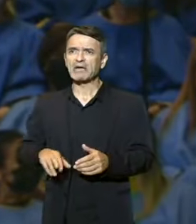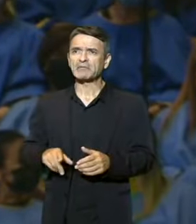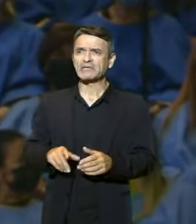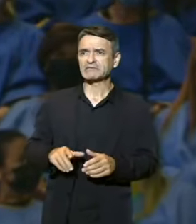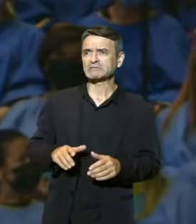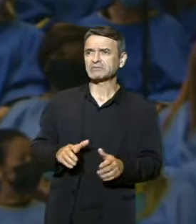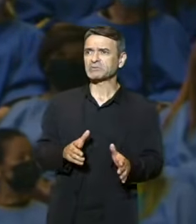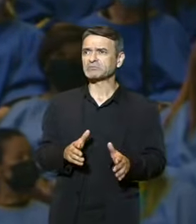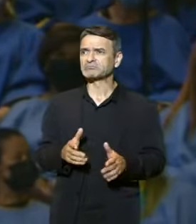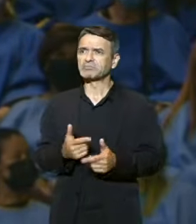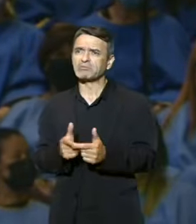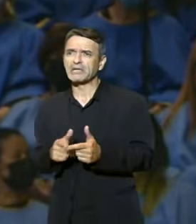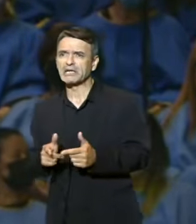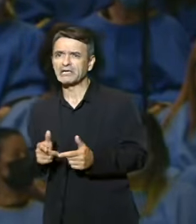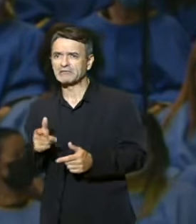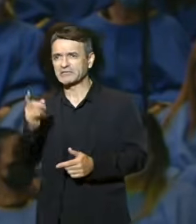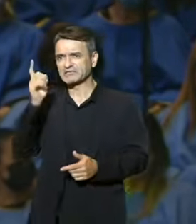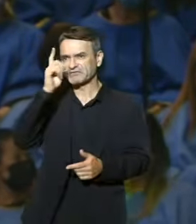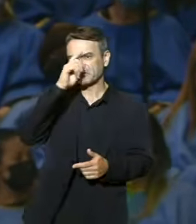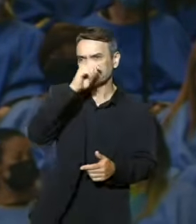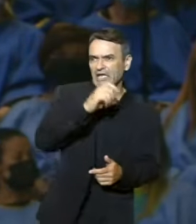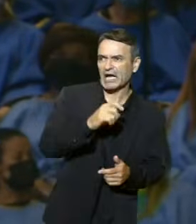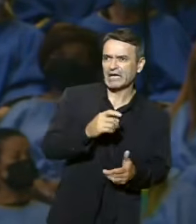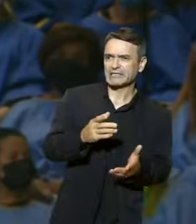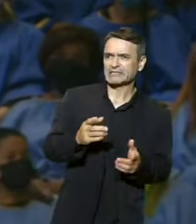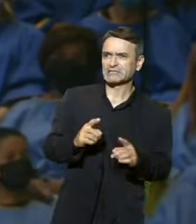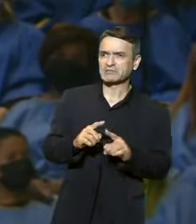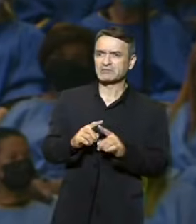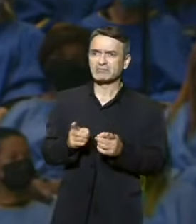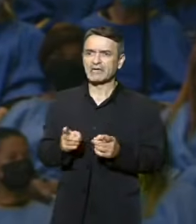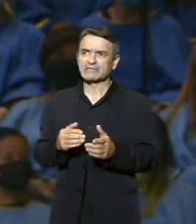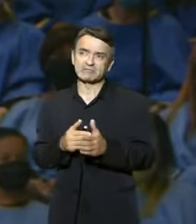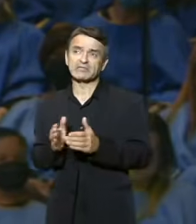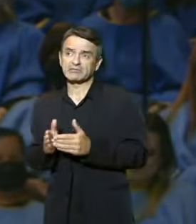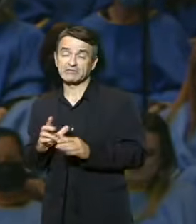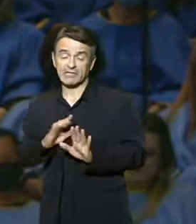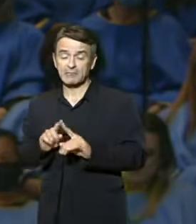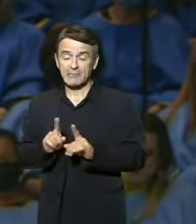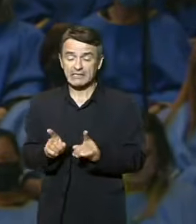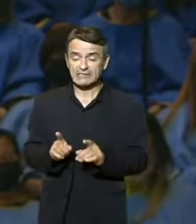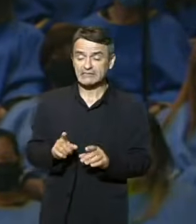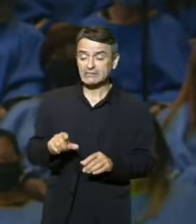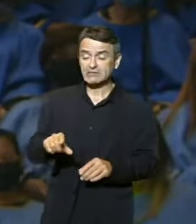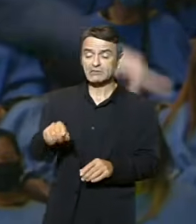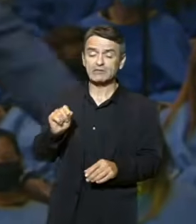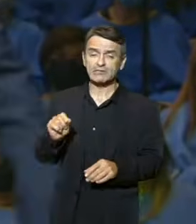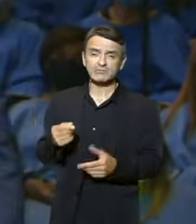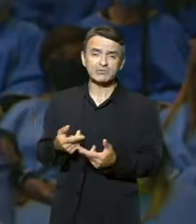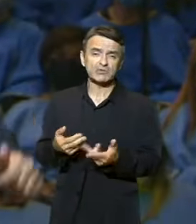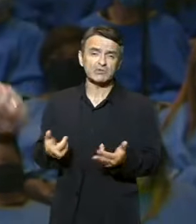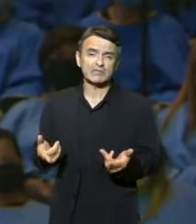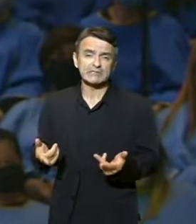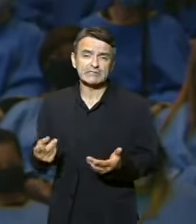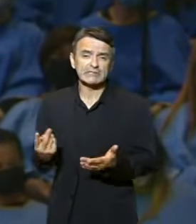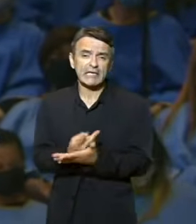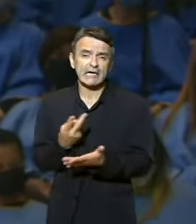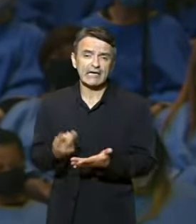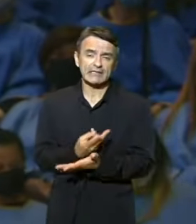caminhando, com limitações, mas porque no meio do deserto a gente faz escolhas erradas que nos colocam em maus